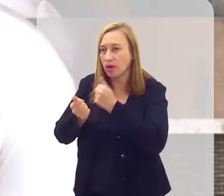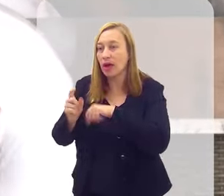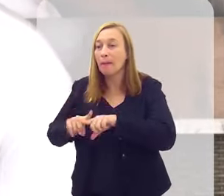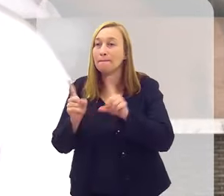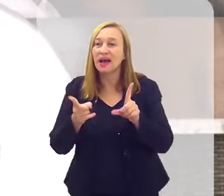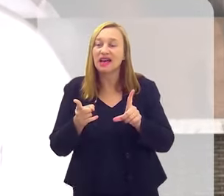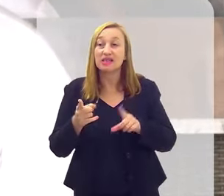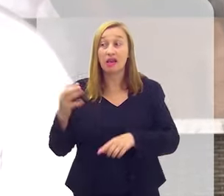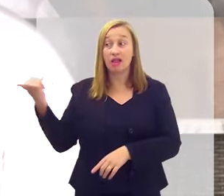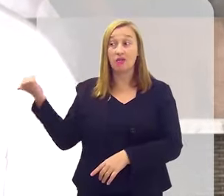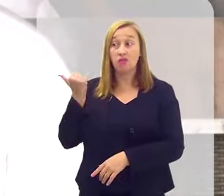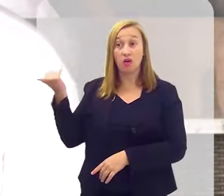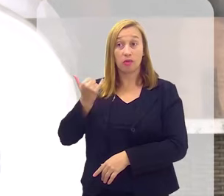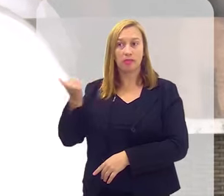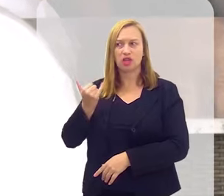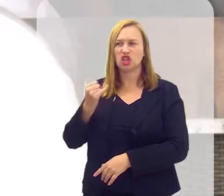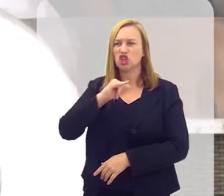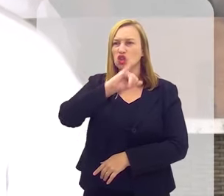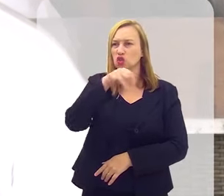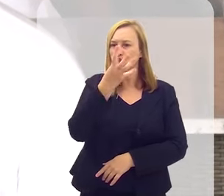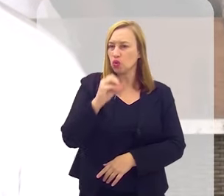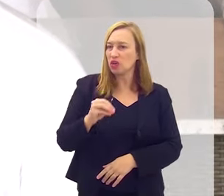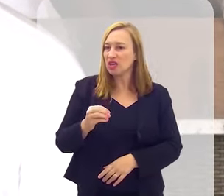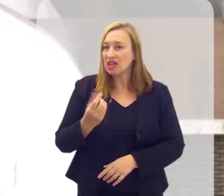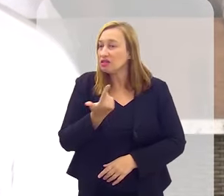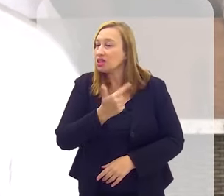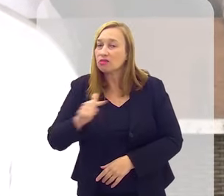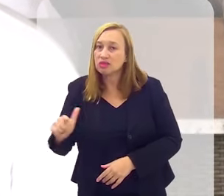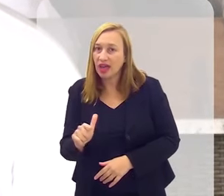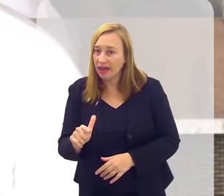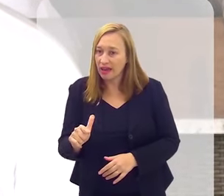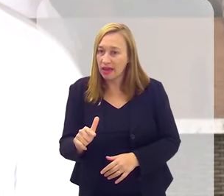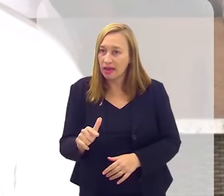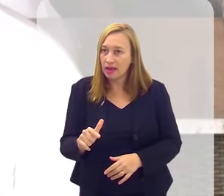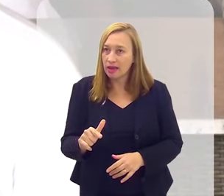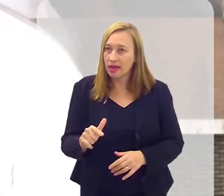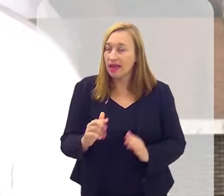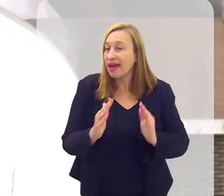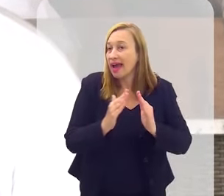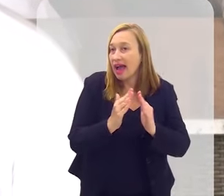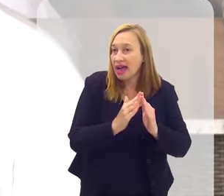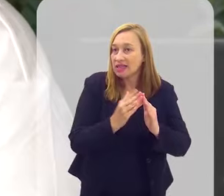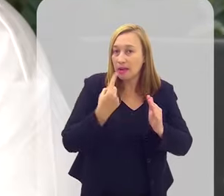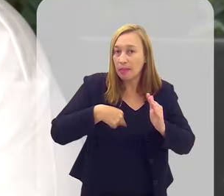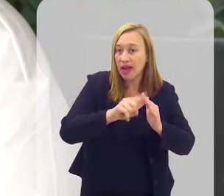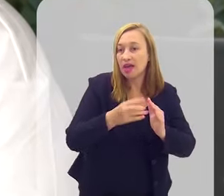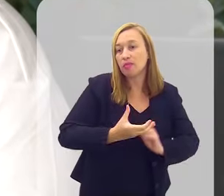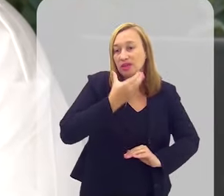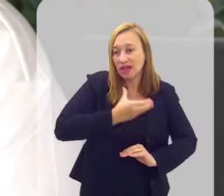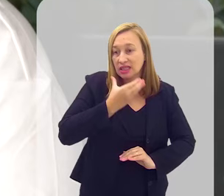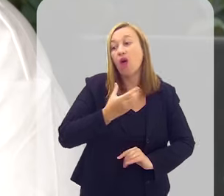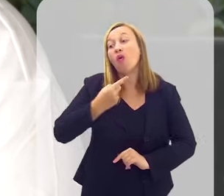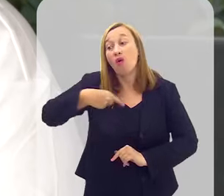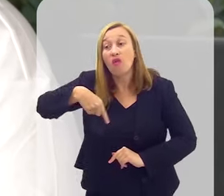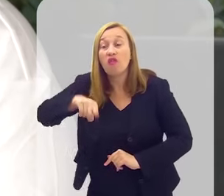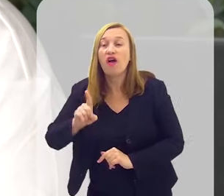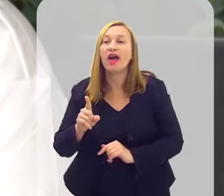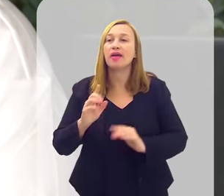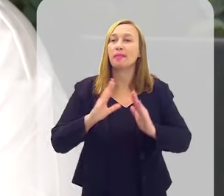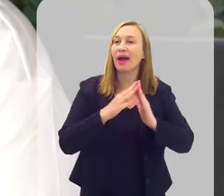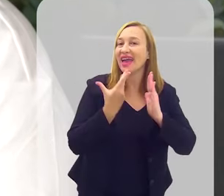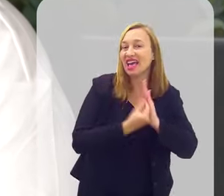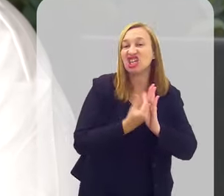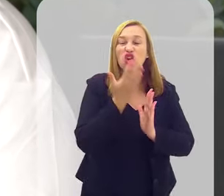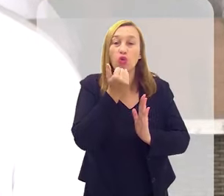me dando aqui um ponto ele falou Júlio se você não tem onde passar o seu natal é vá lá igreja igreja